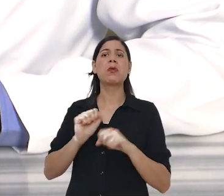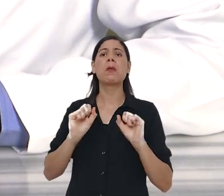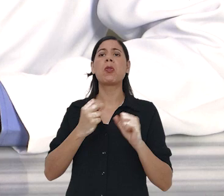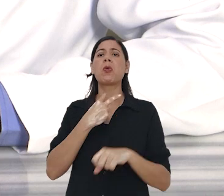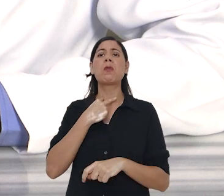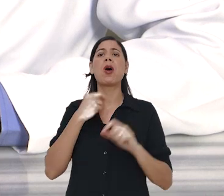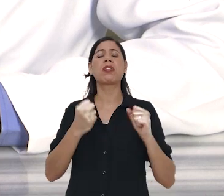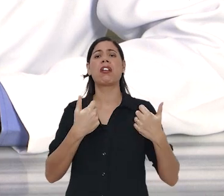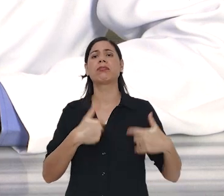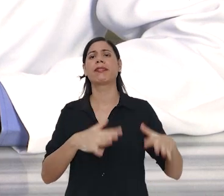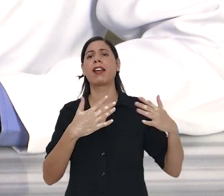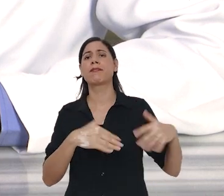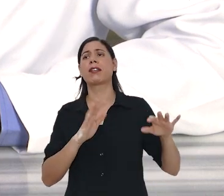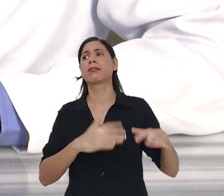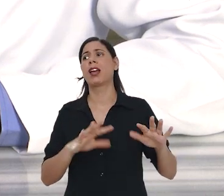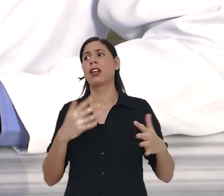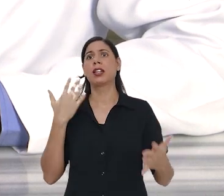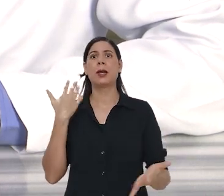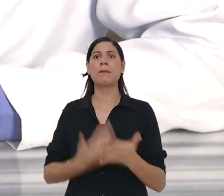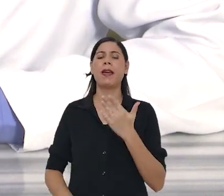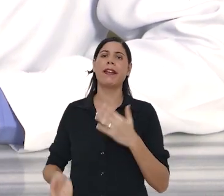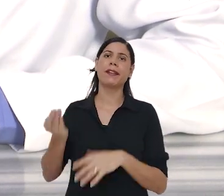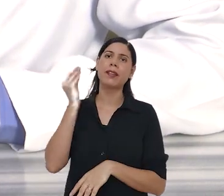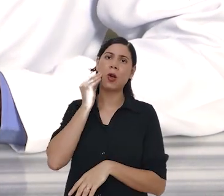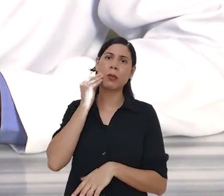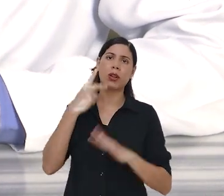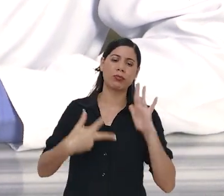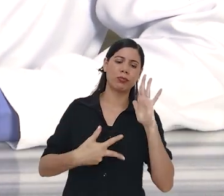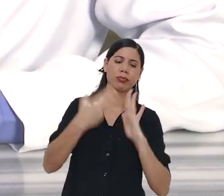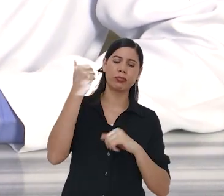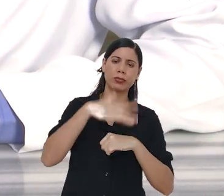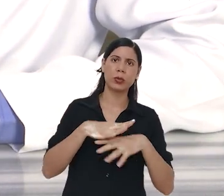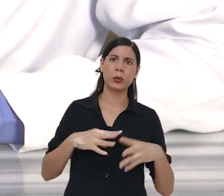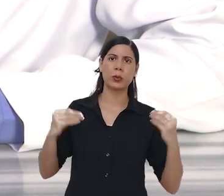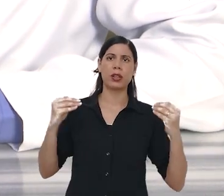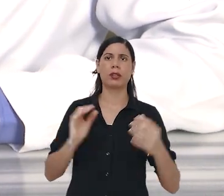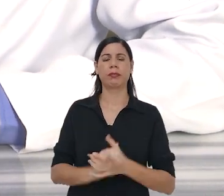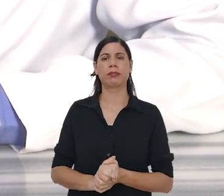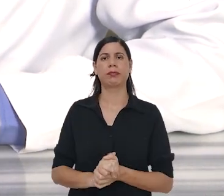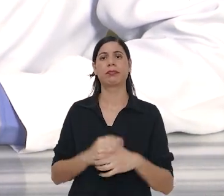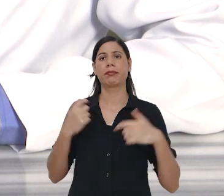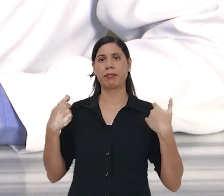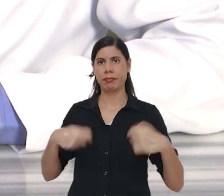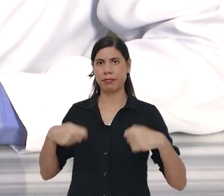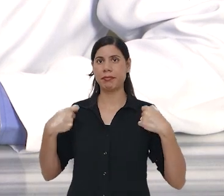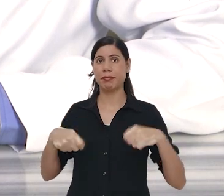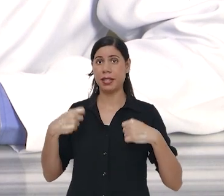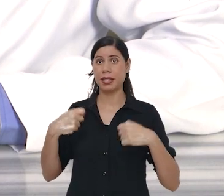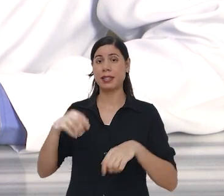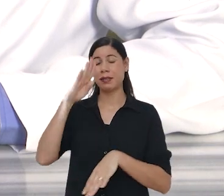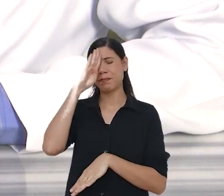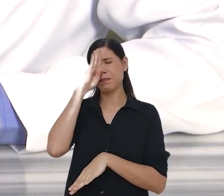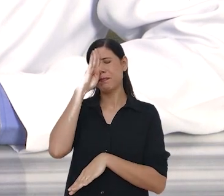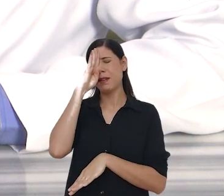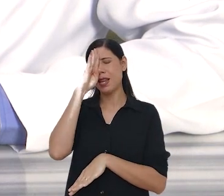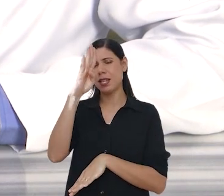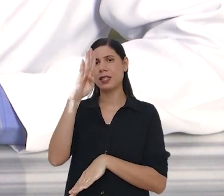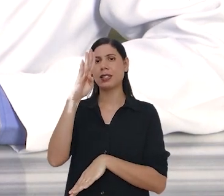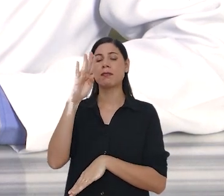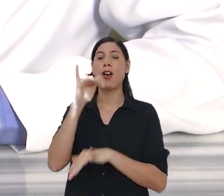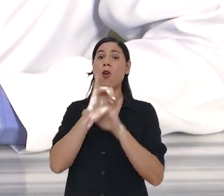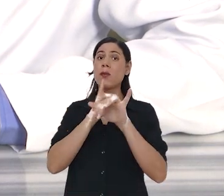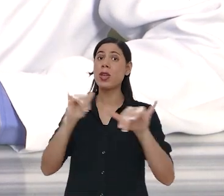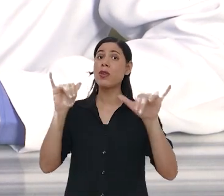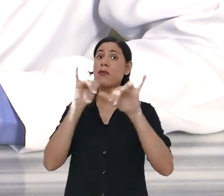tempo crescer quando chegar no momento que você já perdeu a oportunidade de operar e curar essa pessoa. Então a prevenção é a tecla principal, né?